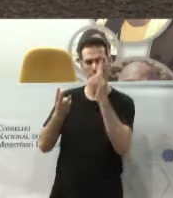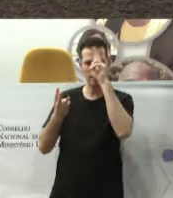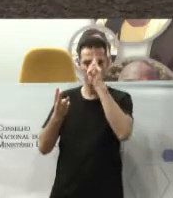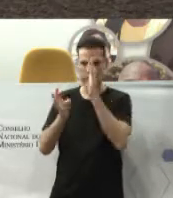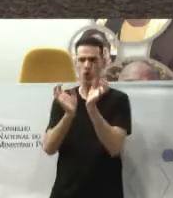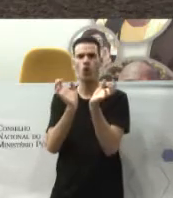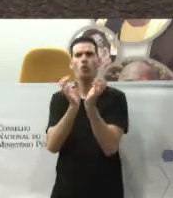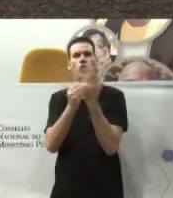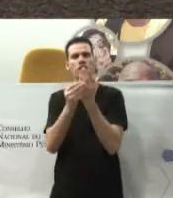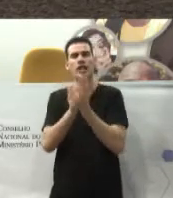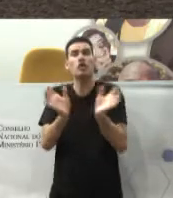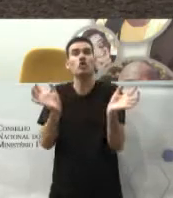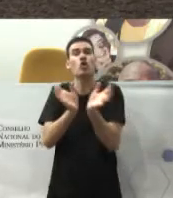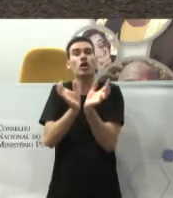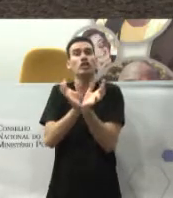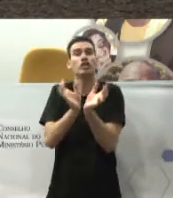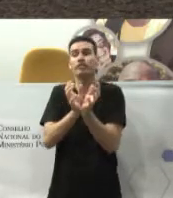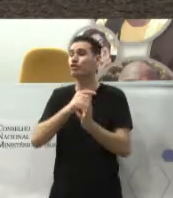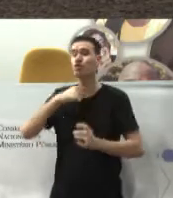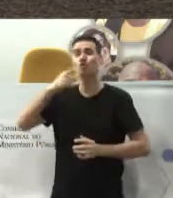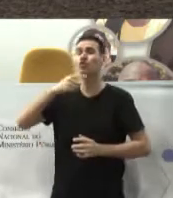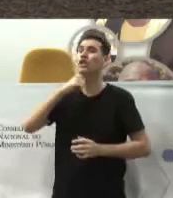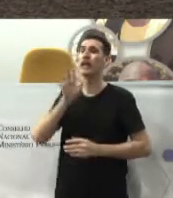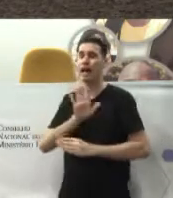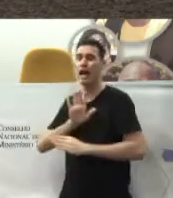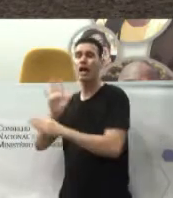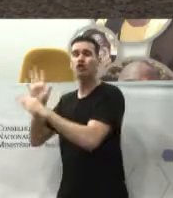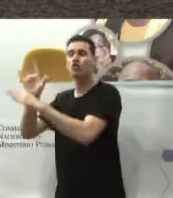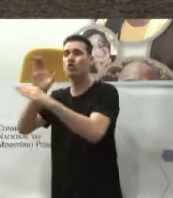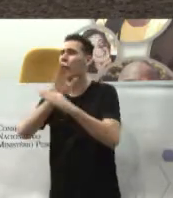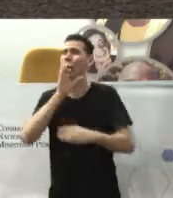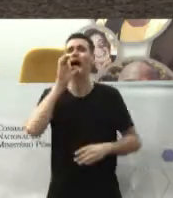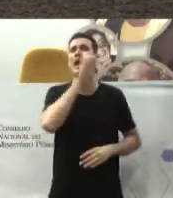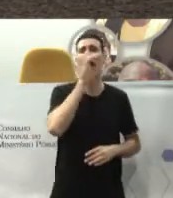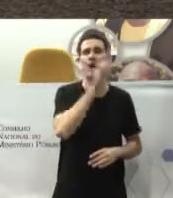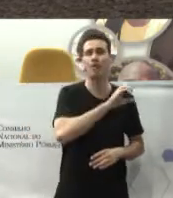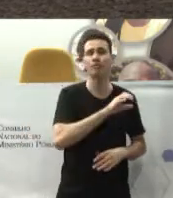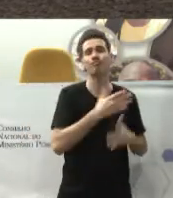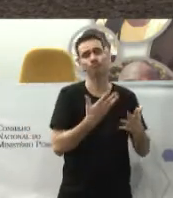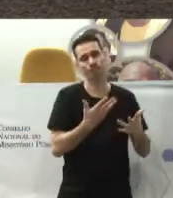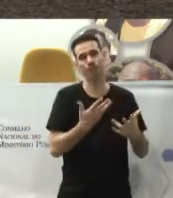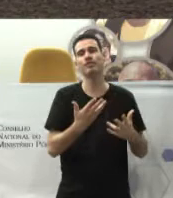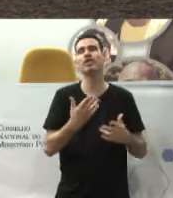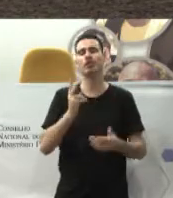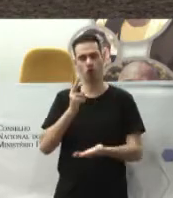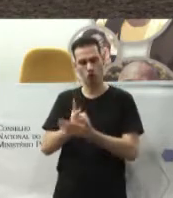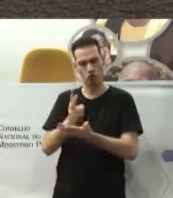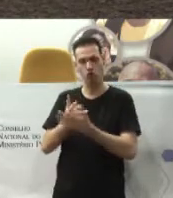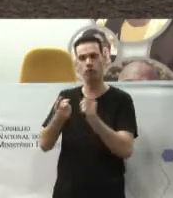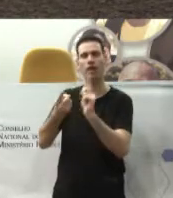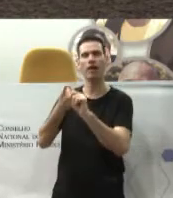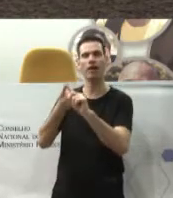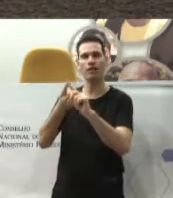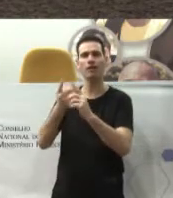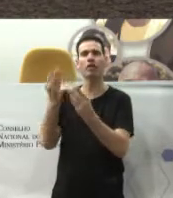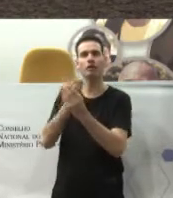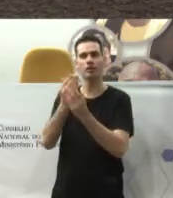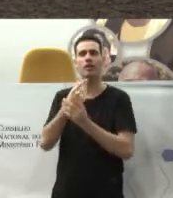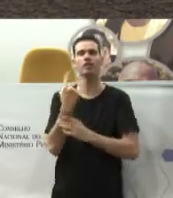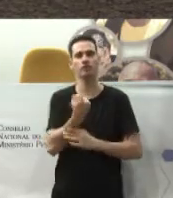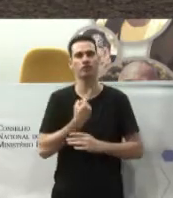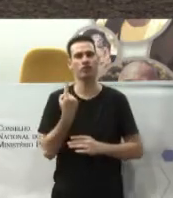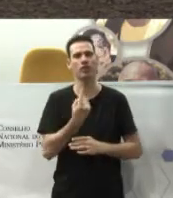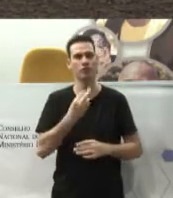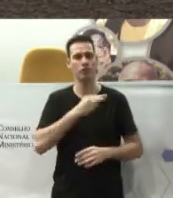resposta que o processo individual dá, nós vamos continuar tendo judicialização em massa. Então, esse é nosso desafio,